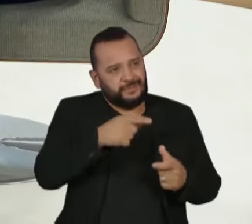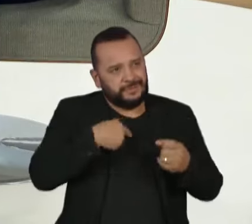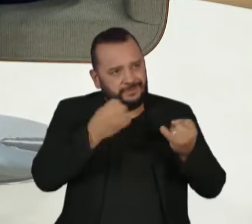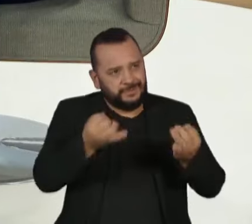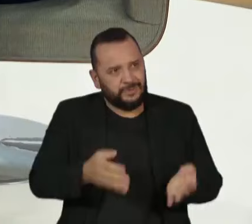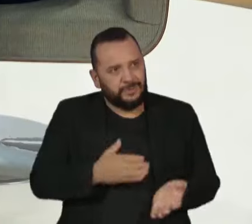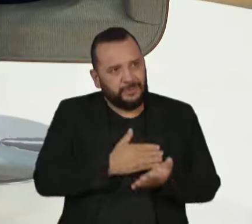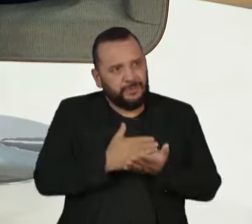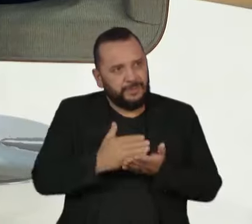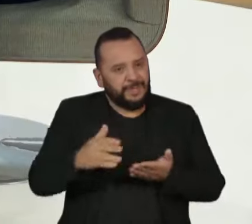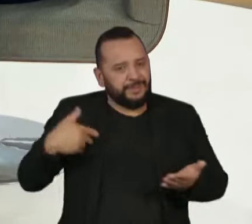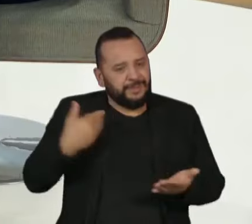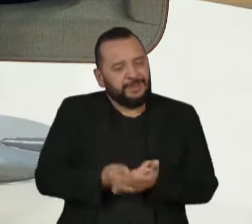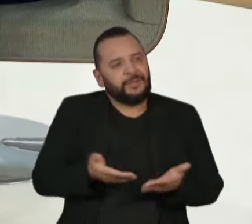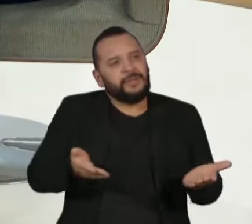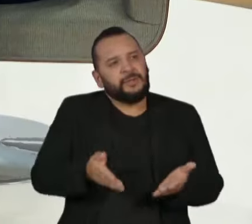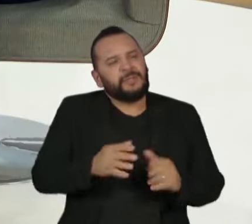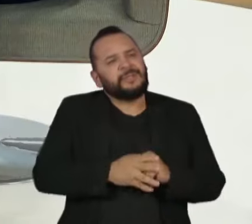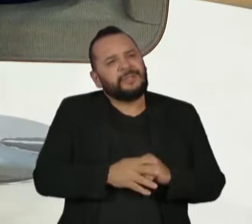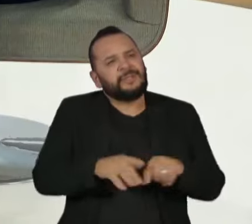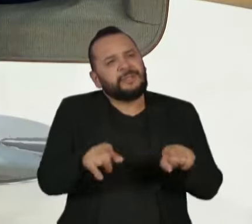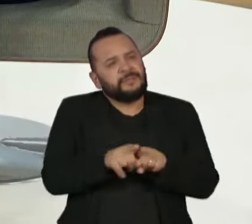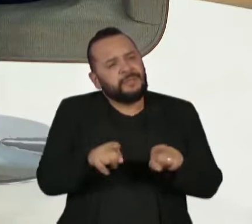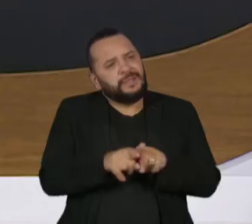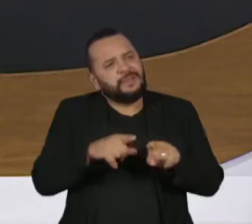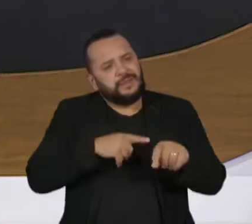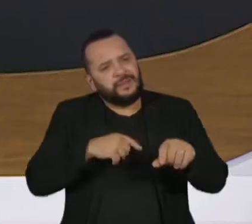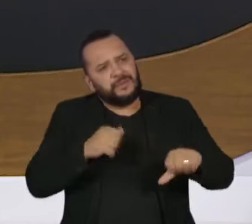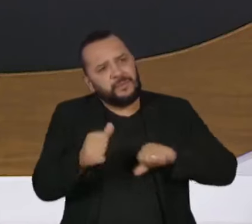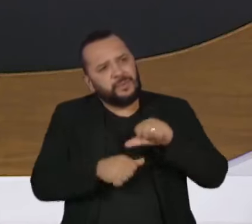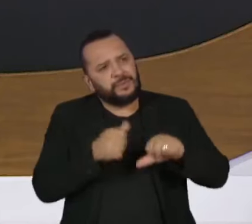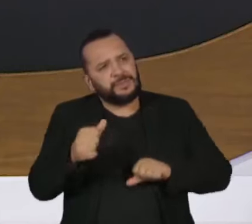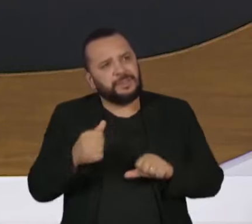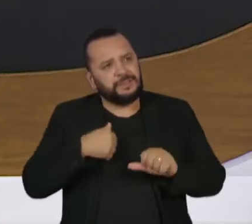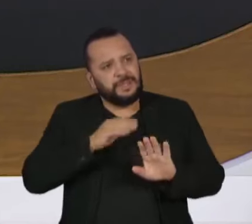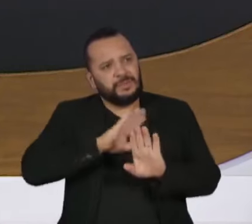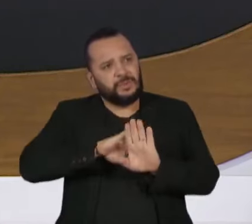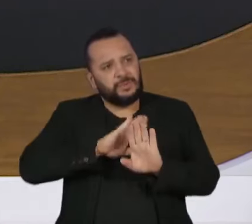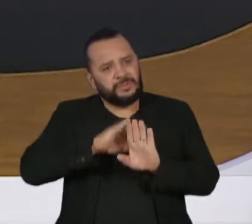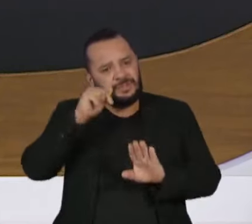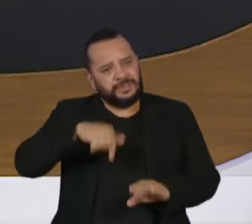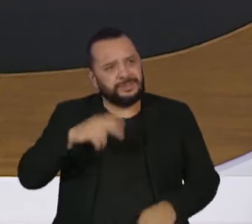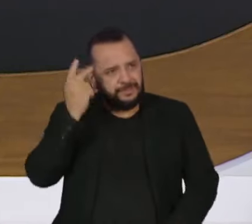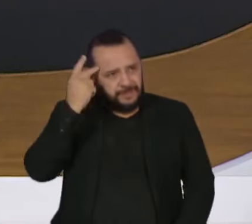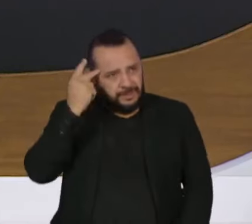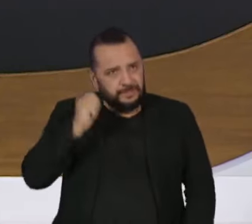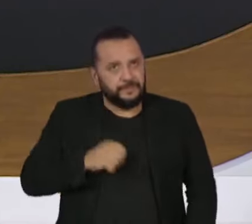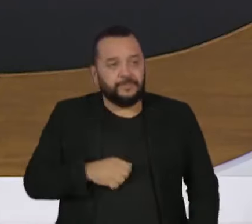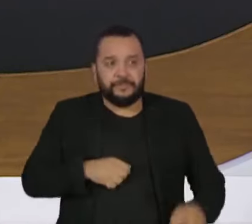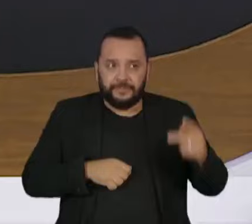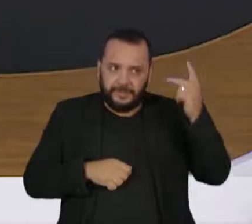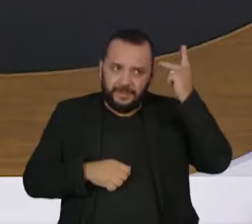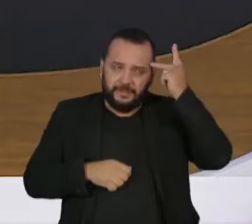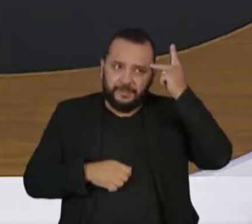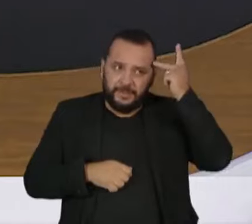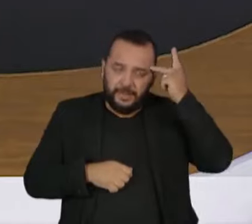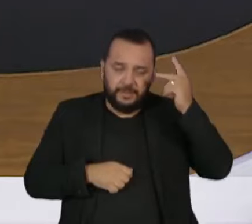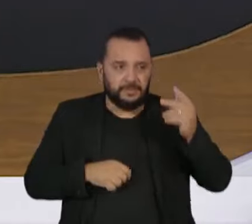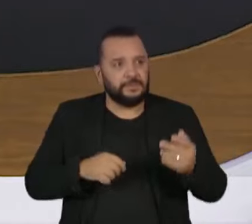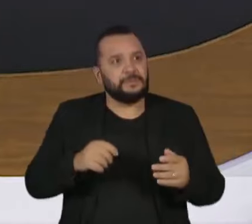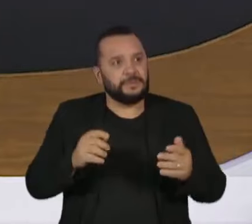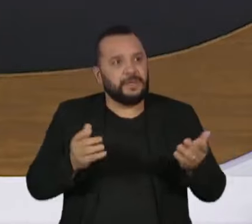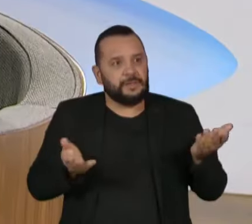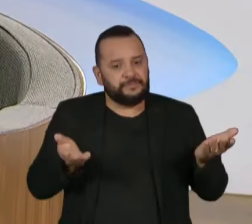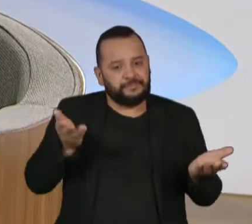início ou tem uma mudança de Vetor ideológico na cidade porque a gente sabe que São Paulo é pendular n as